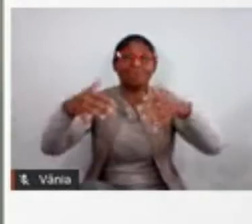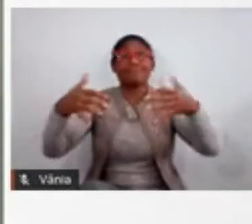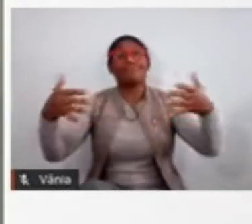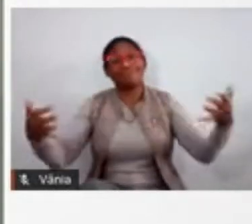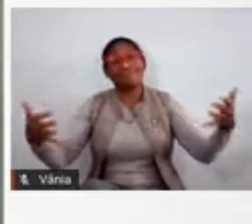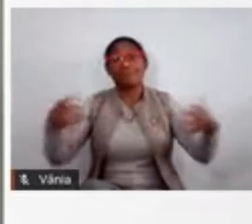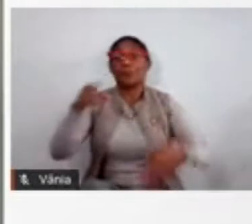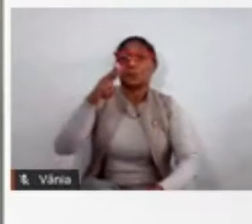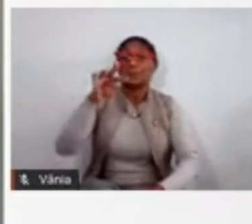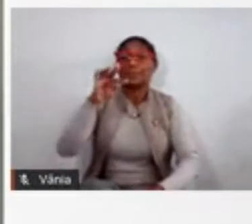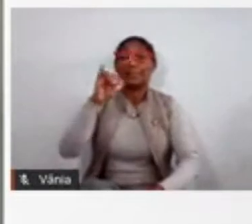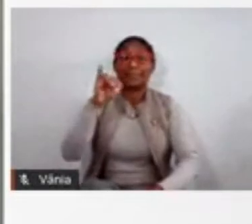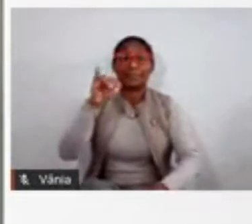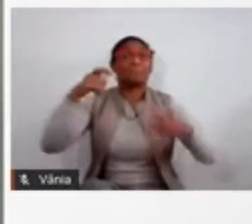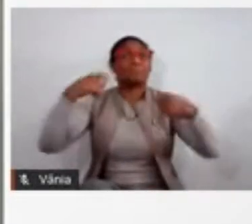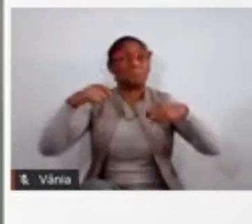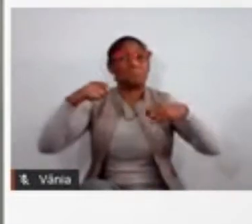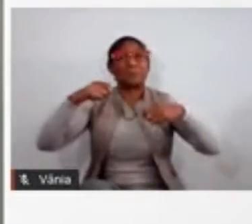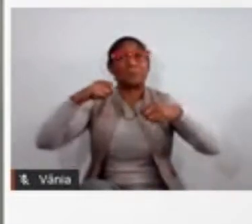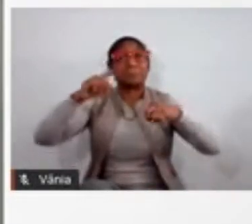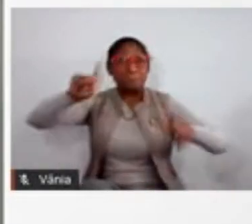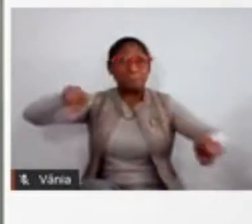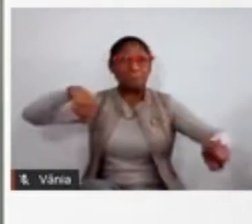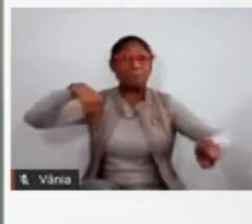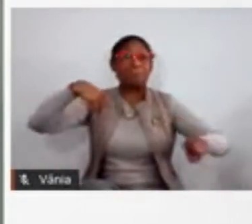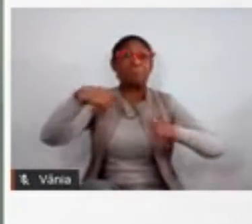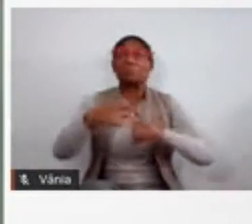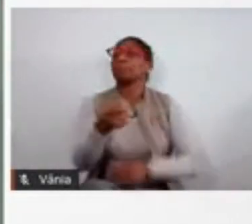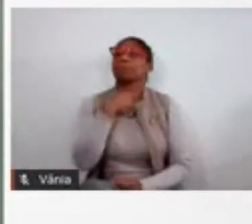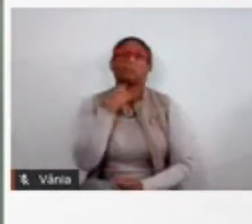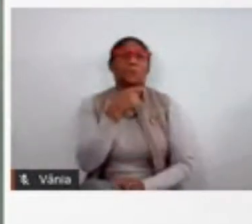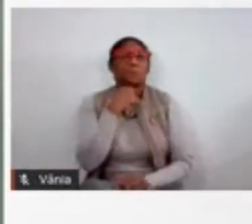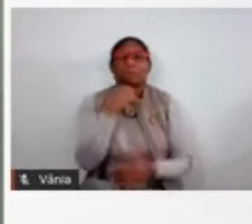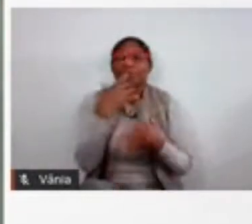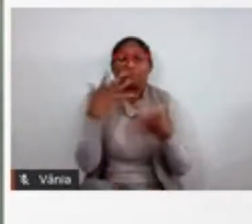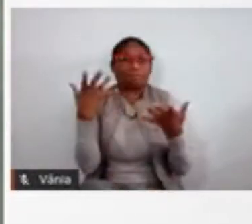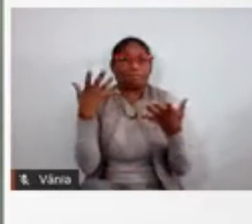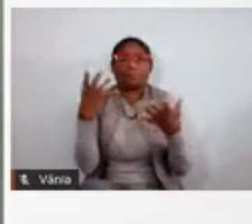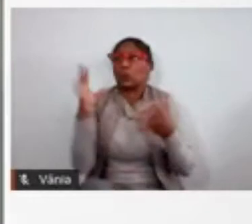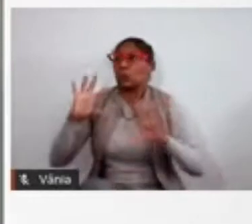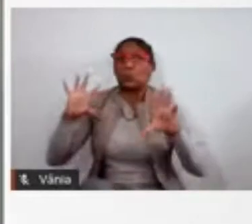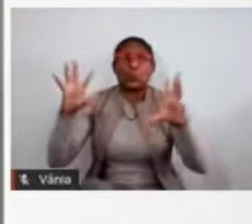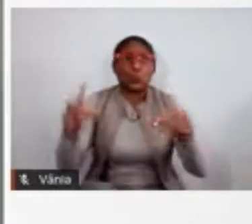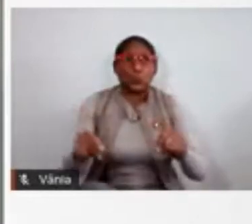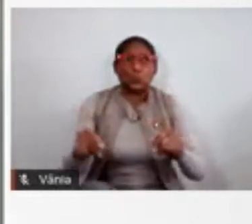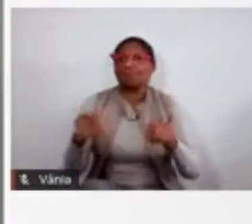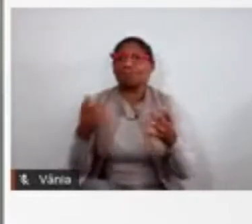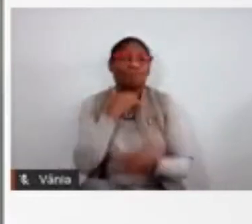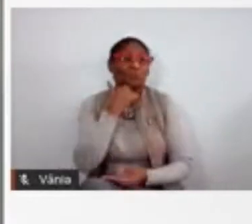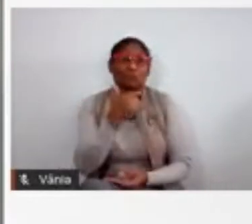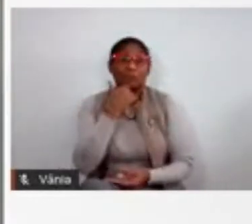UTI, não haverá ampliação suficiente para atender a todos. Por isso, a gente reforça